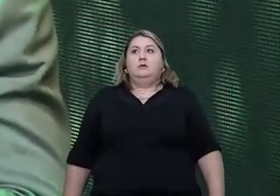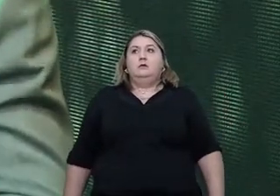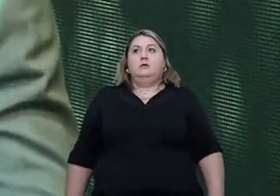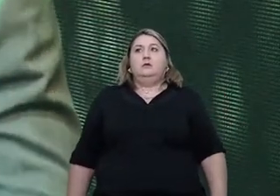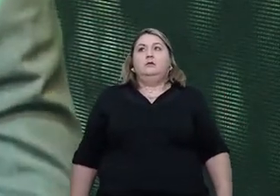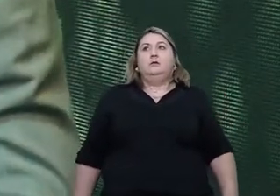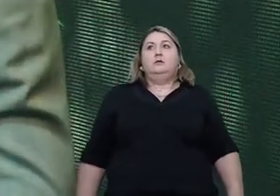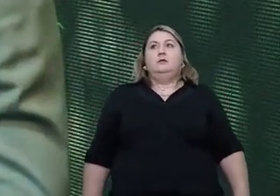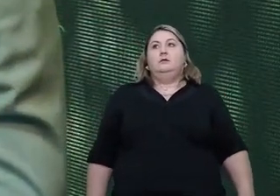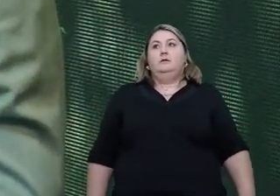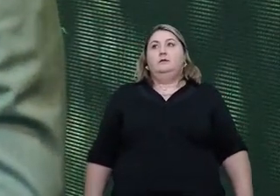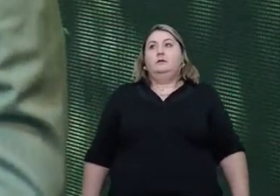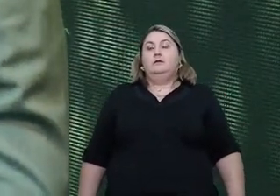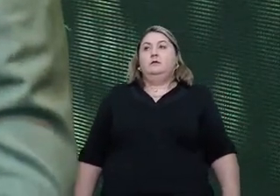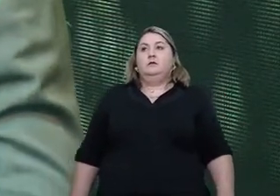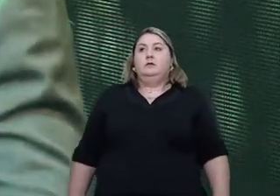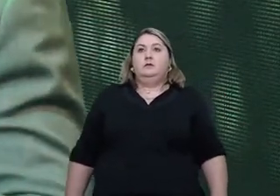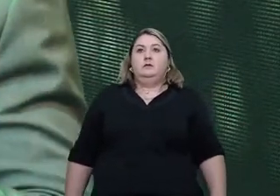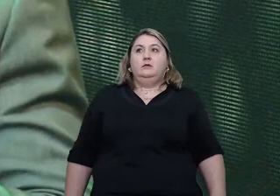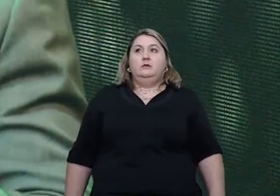Ei.